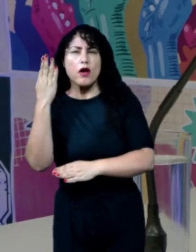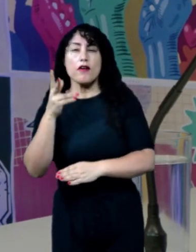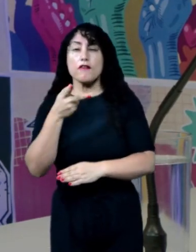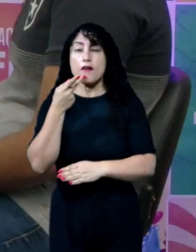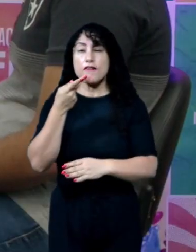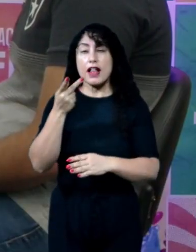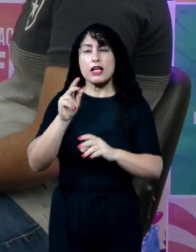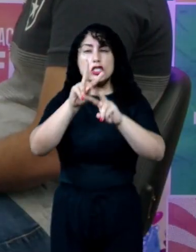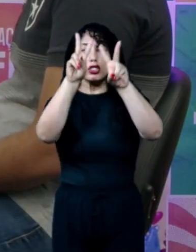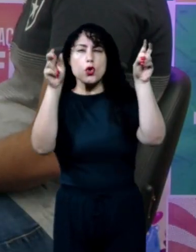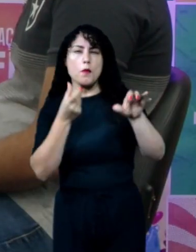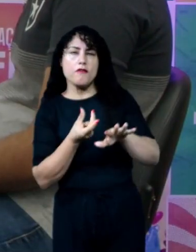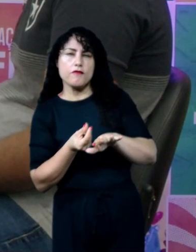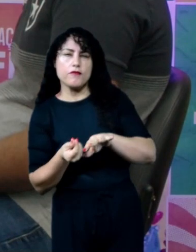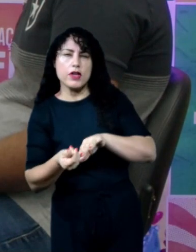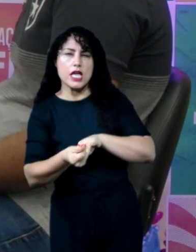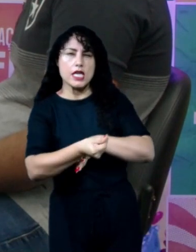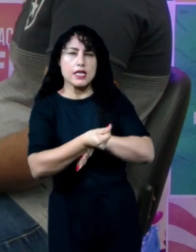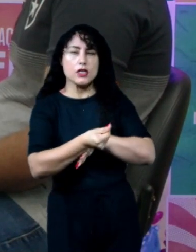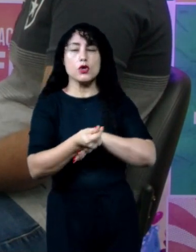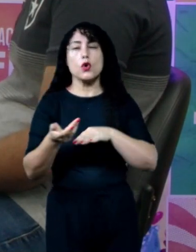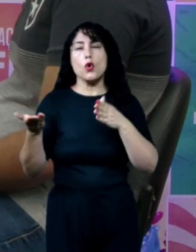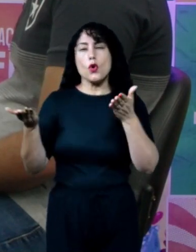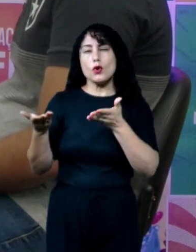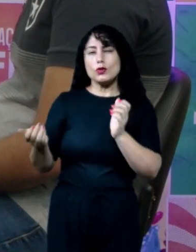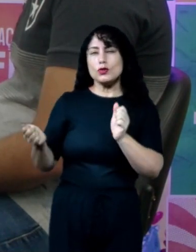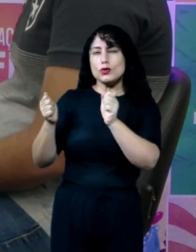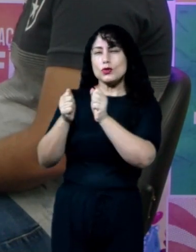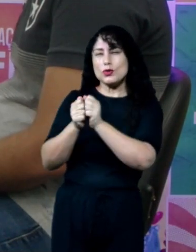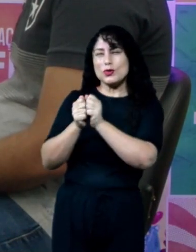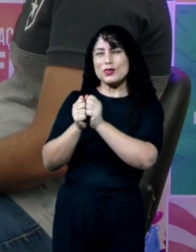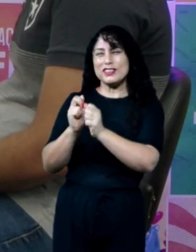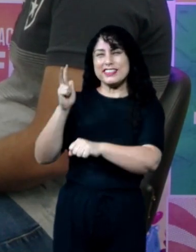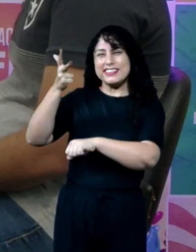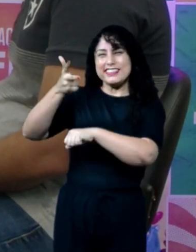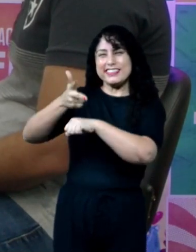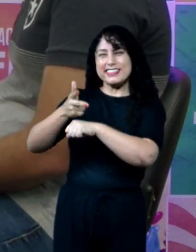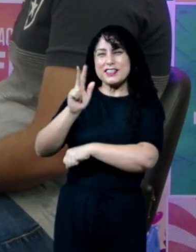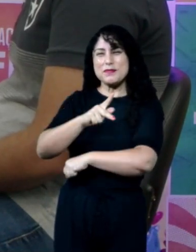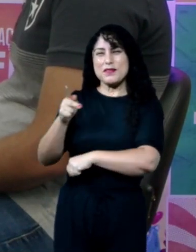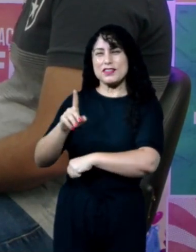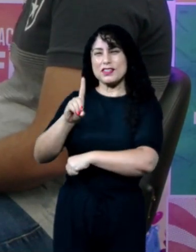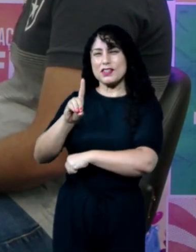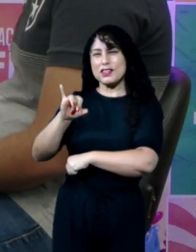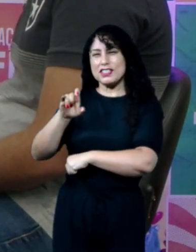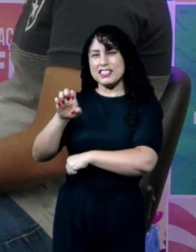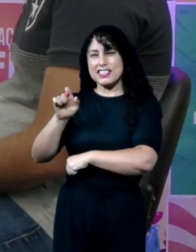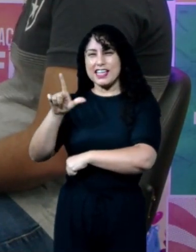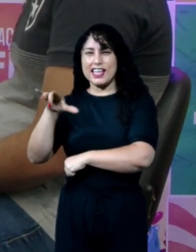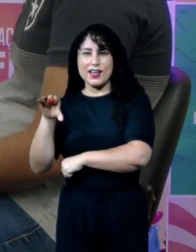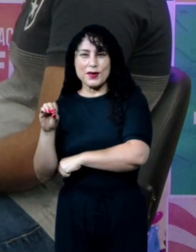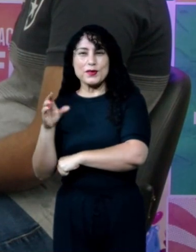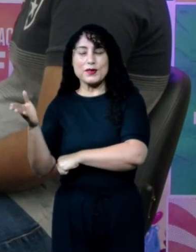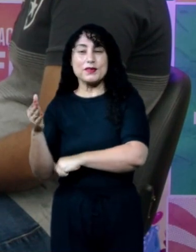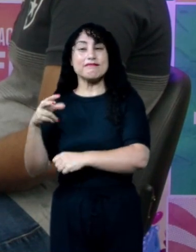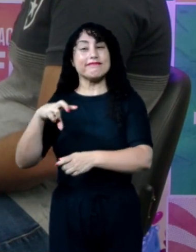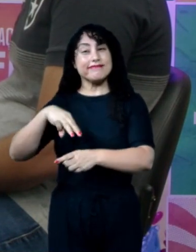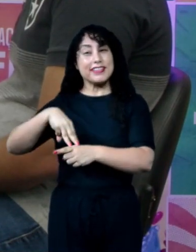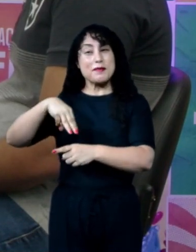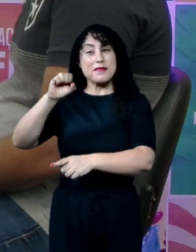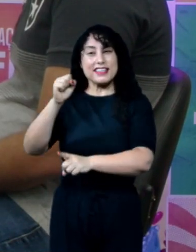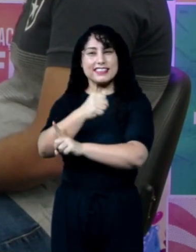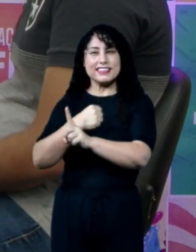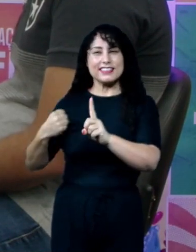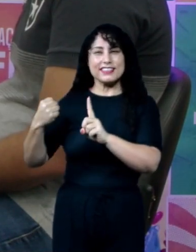fake news. E está aqui conosco no estúdio o professor Diego Azevedo Sodré, que é mestre em